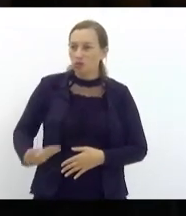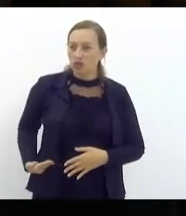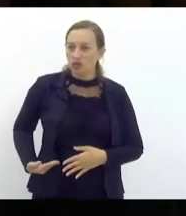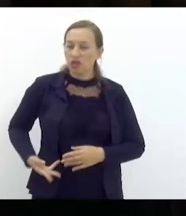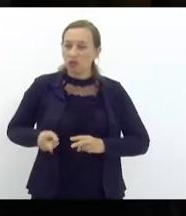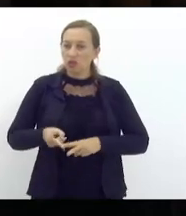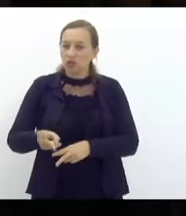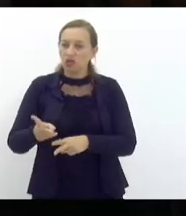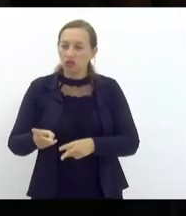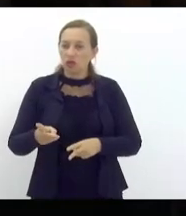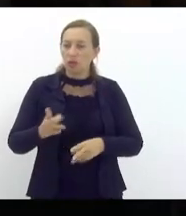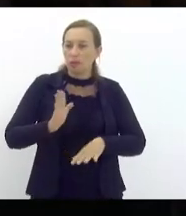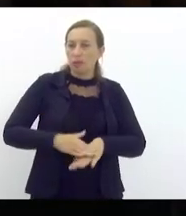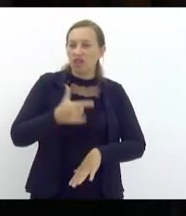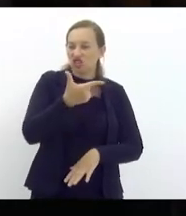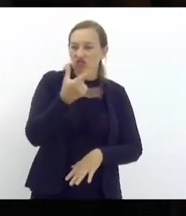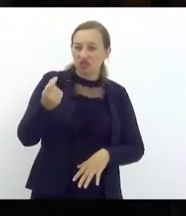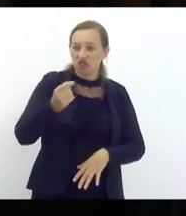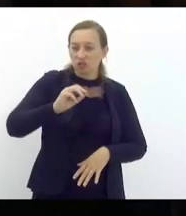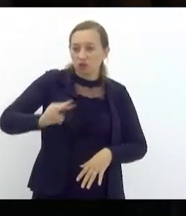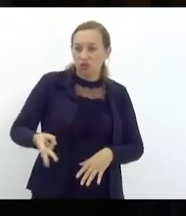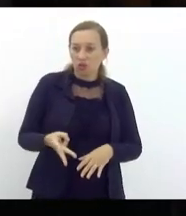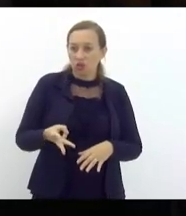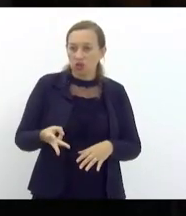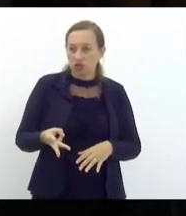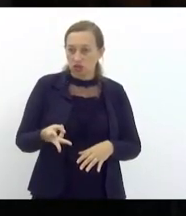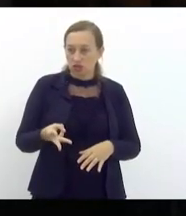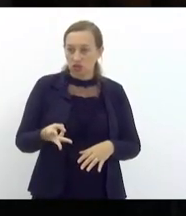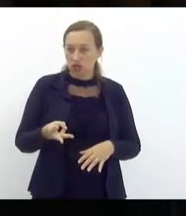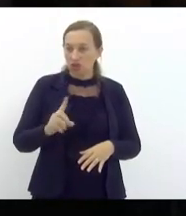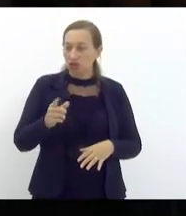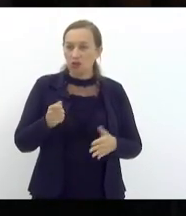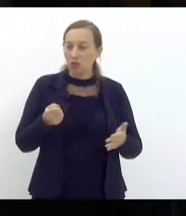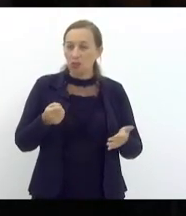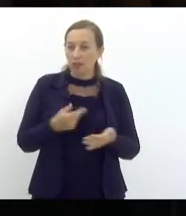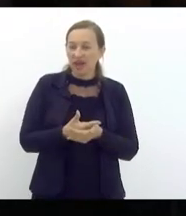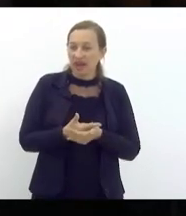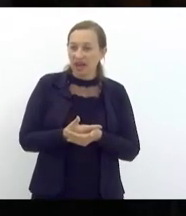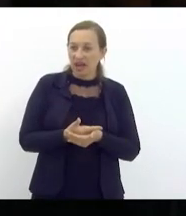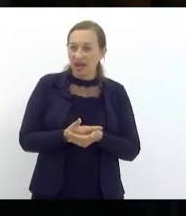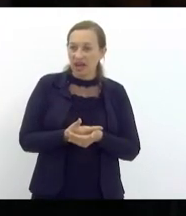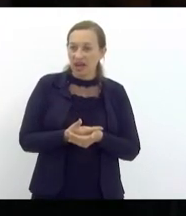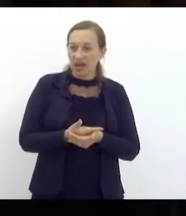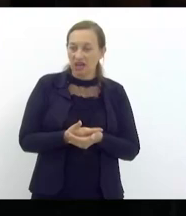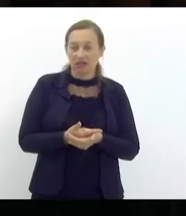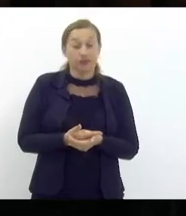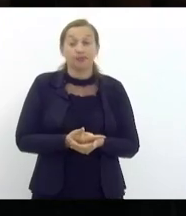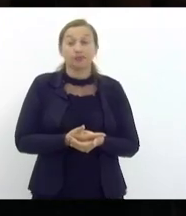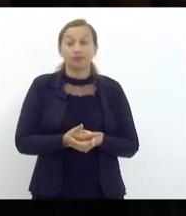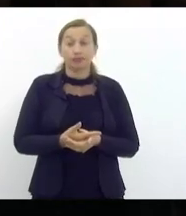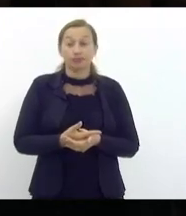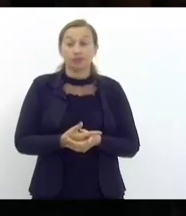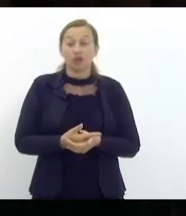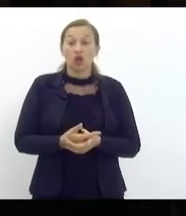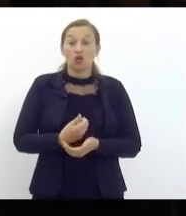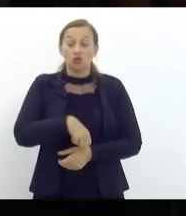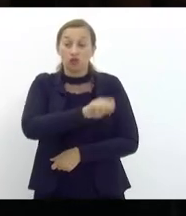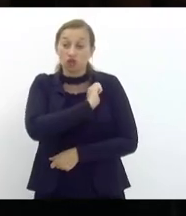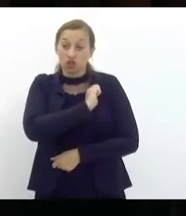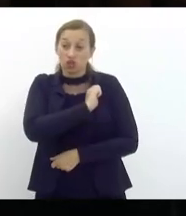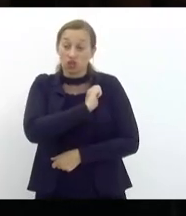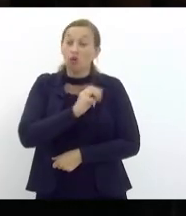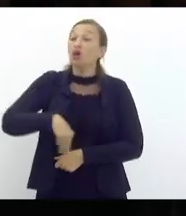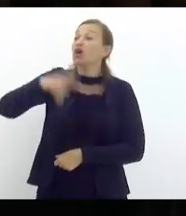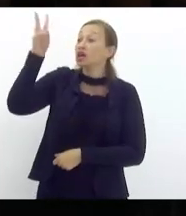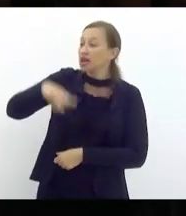a manter mais de 20 bilhões de renúncia fiscal sem a gente entender Quem são os empresários que estão se beneficiando disso Quais são as